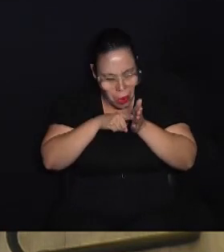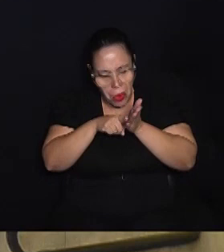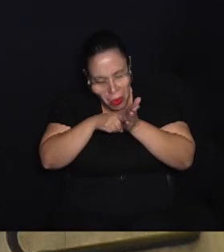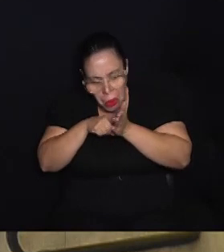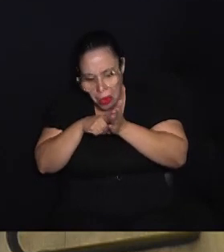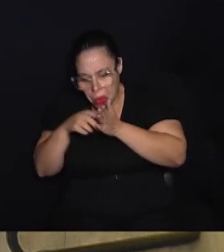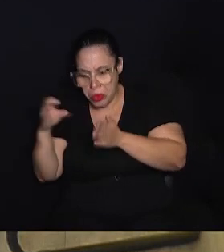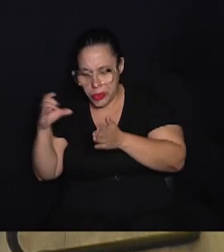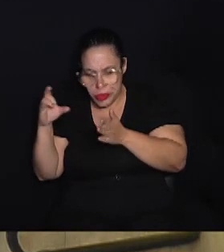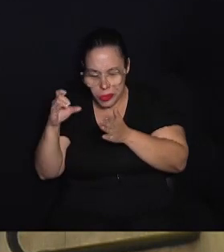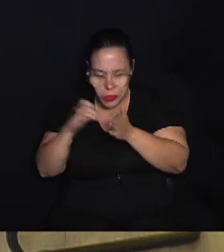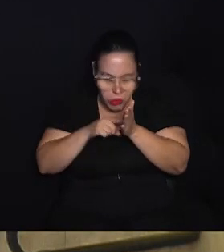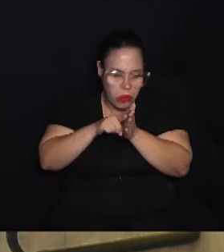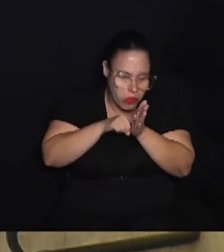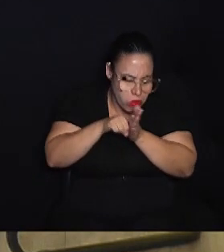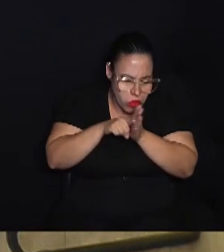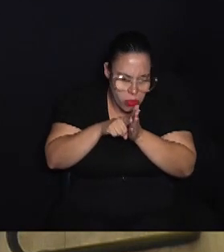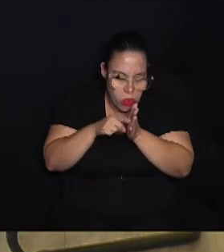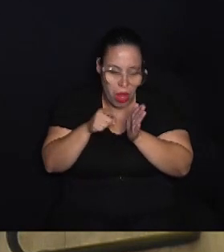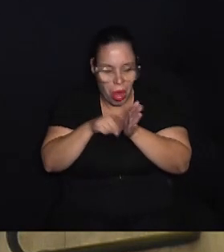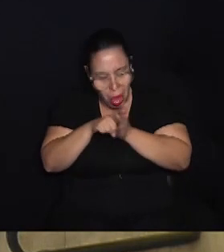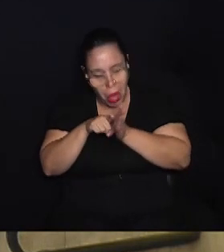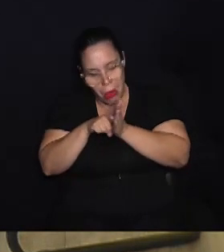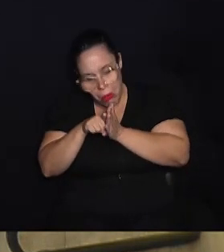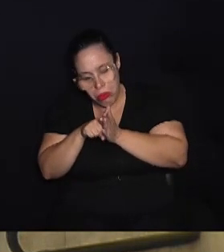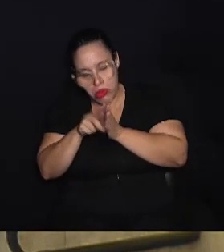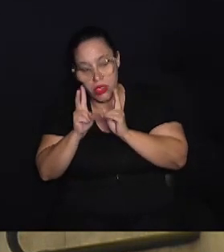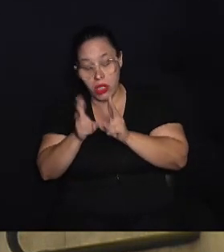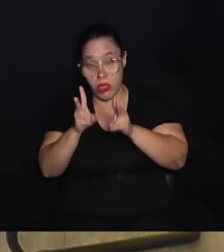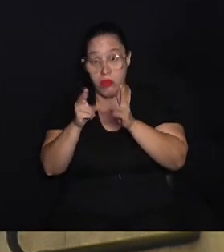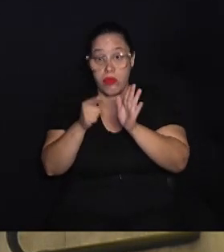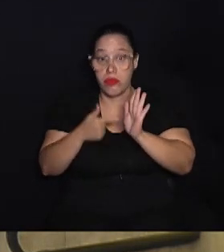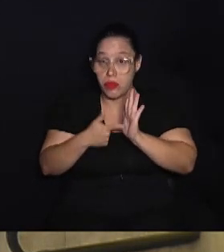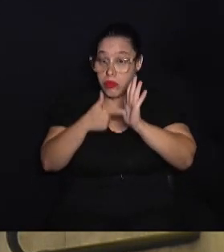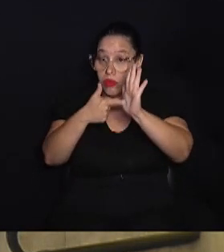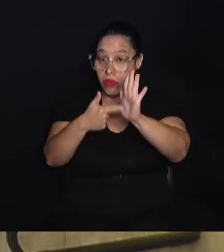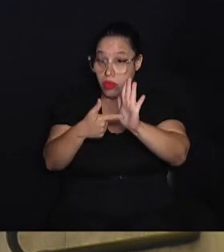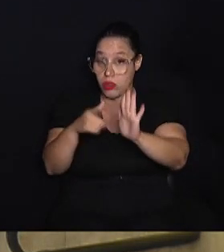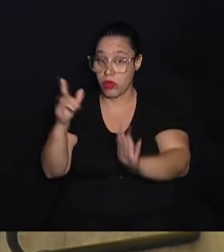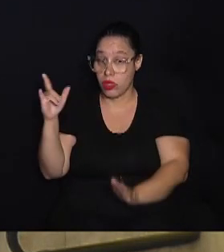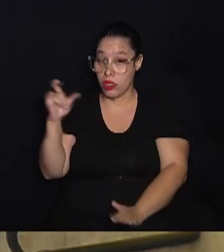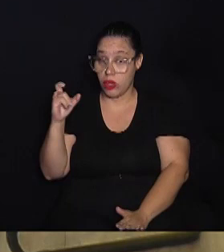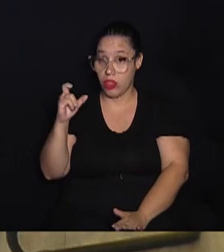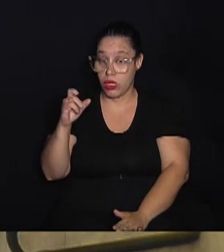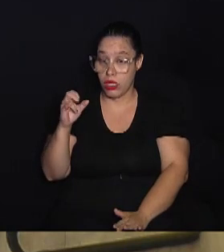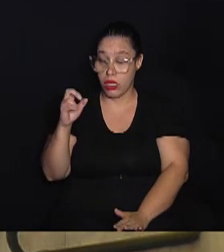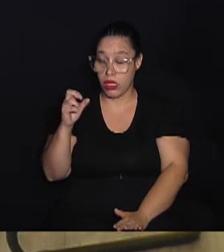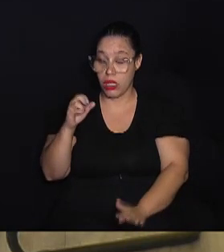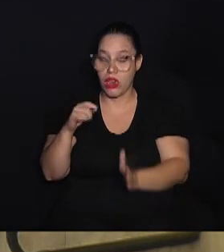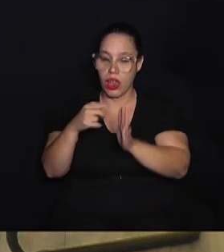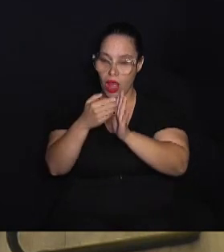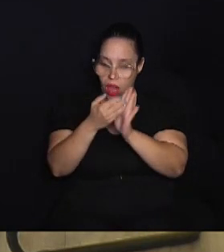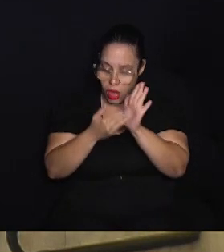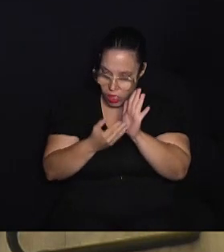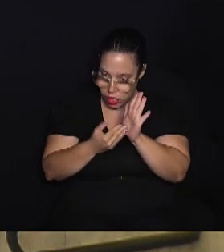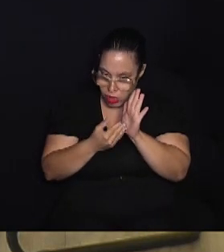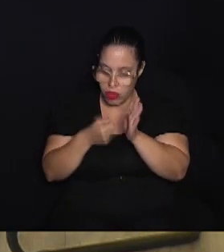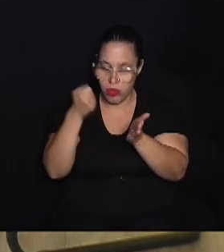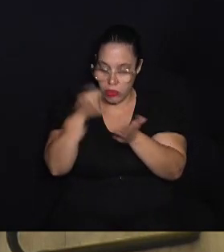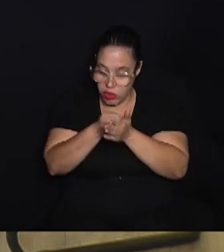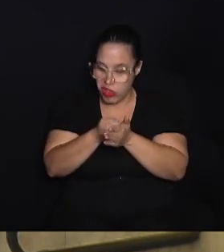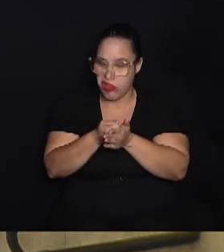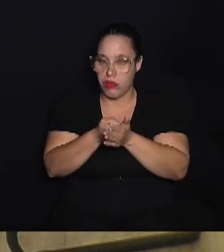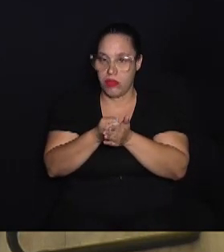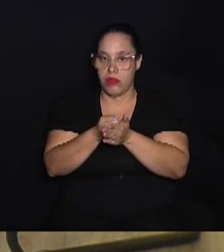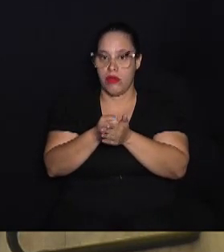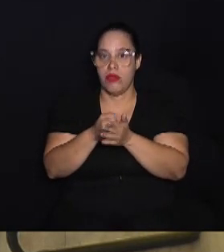pesquisando e com dados, né? A gente sempre procura mostrar a ciência com base em dados, né? Essa é uma questão que a gente ressalta sempre.